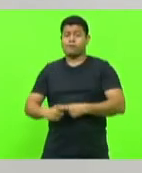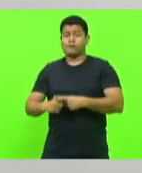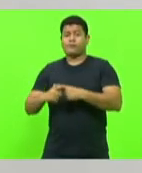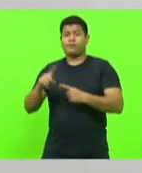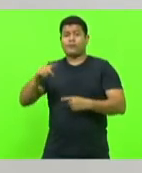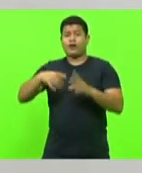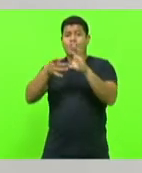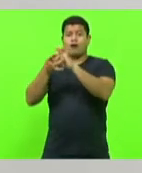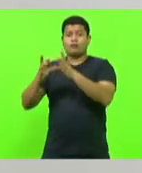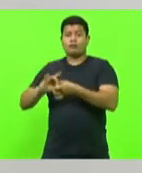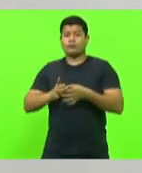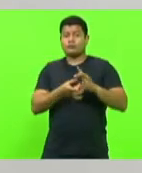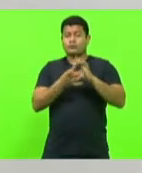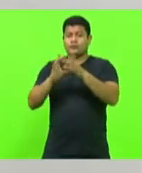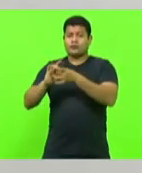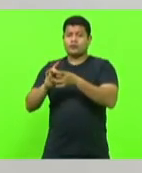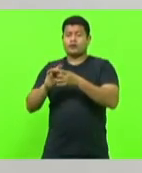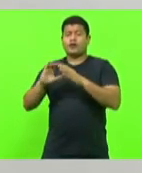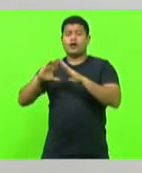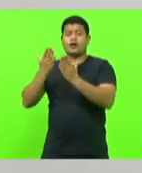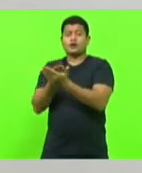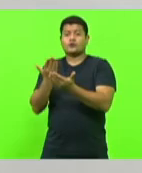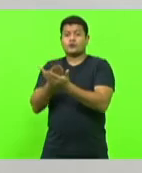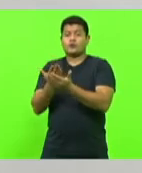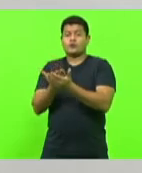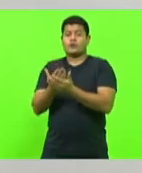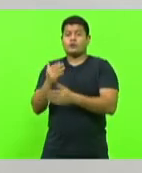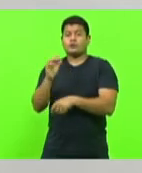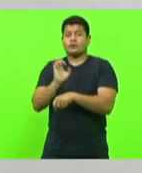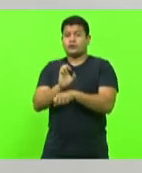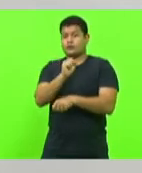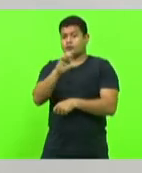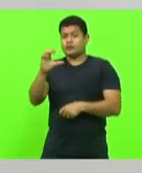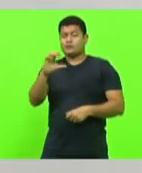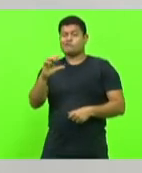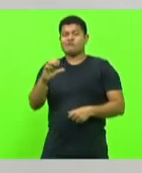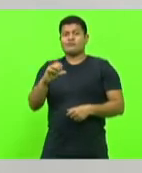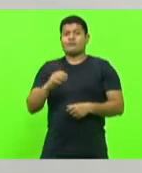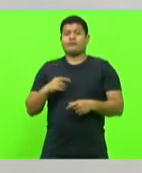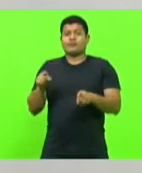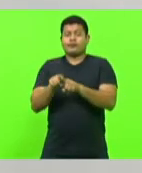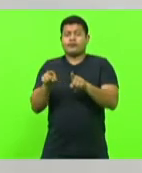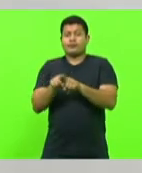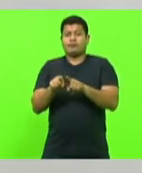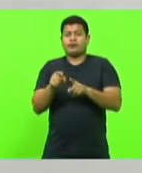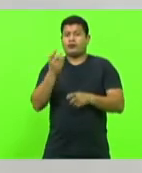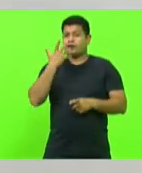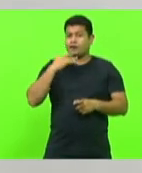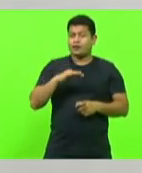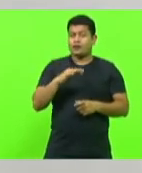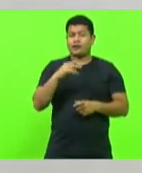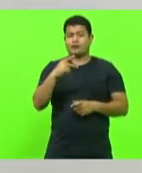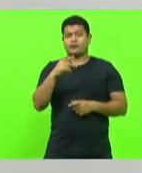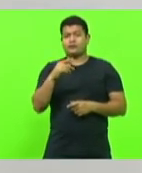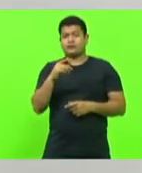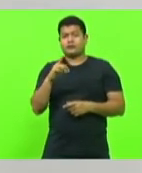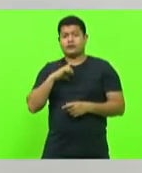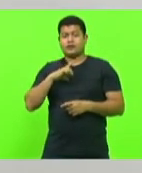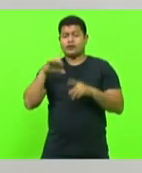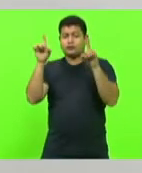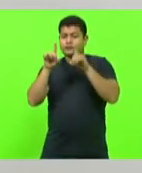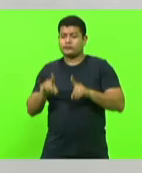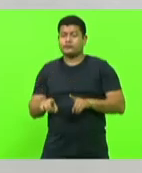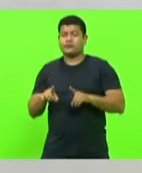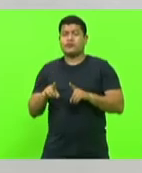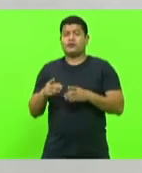Estudantil Catarinense, Joguinhos Abertos e o Parajask. Estamos falando de crianças no Parajask, adolescentes com síndrome de Down, adolescentes